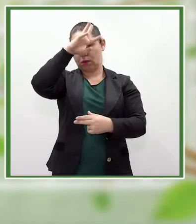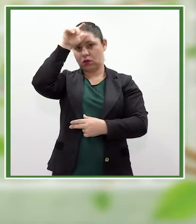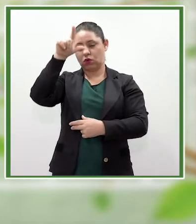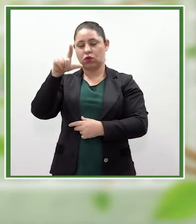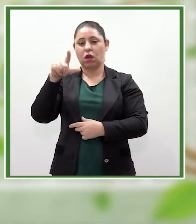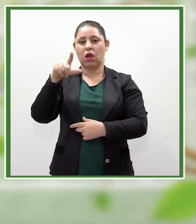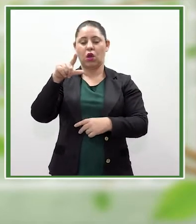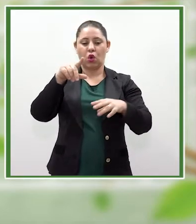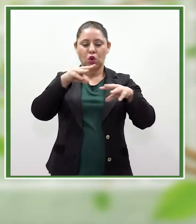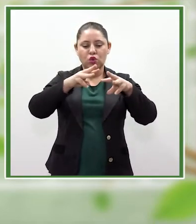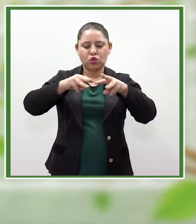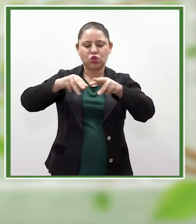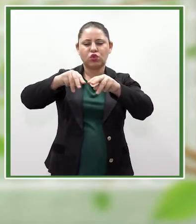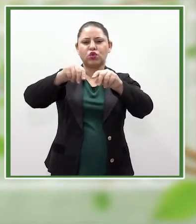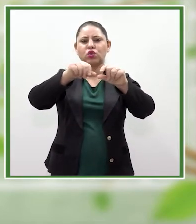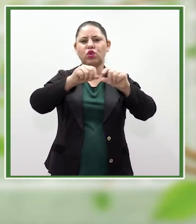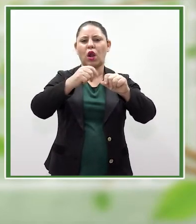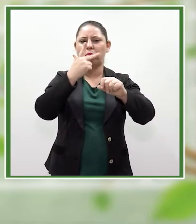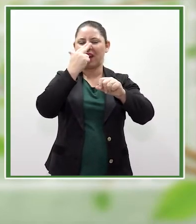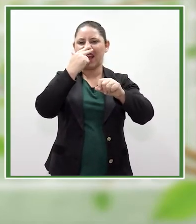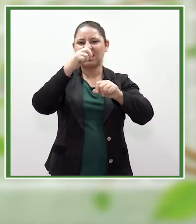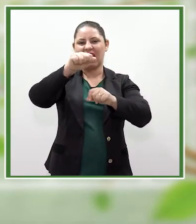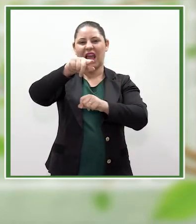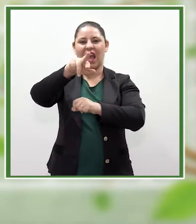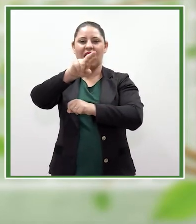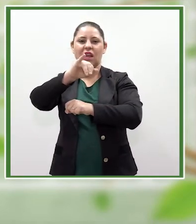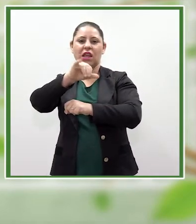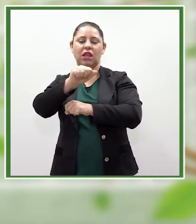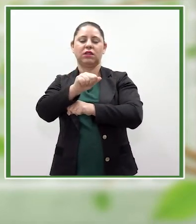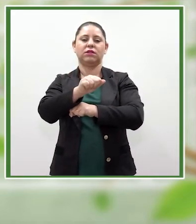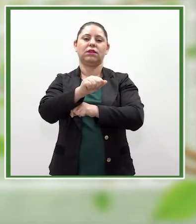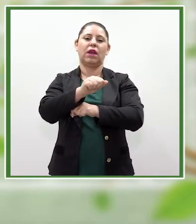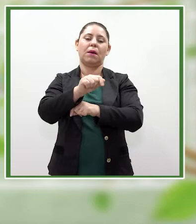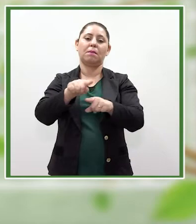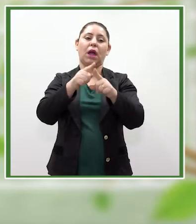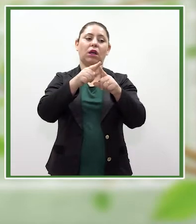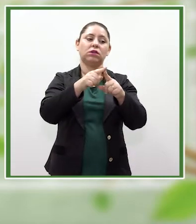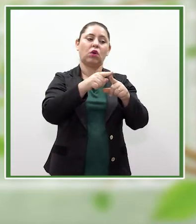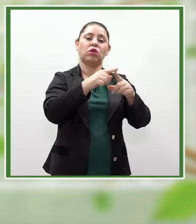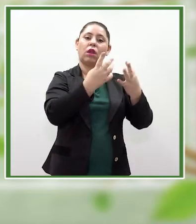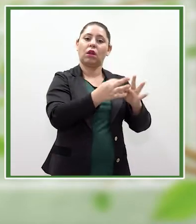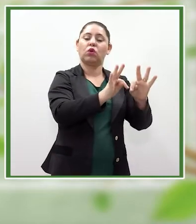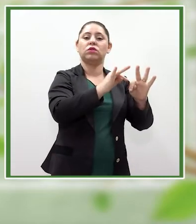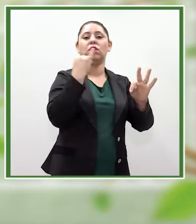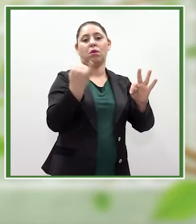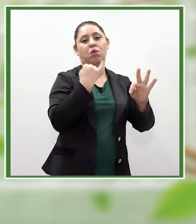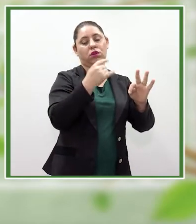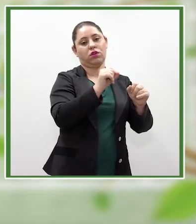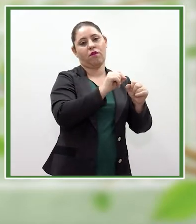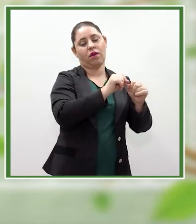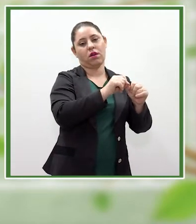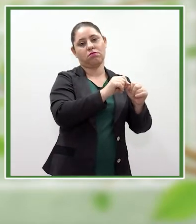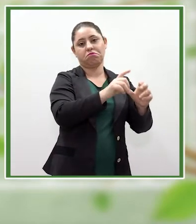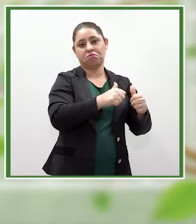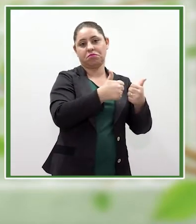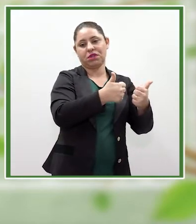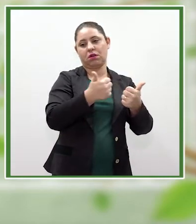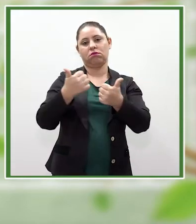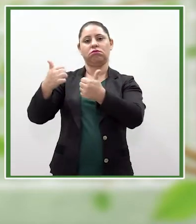das emissões. Um exemplo de cenário futuro para pastagens com aumento da temperatura, em